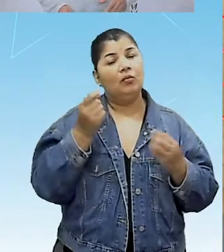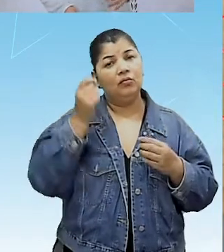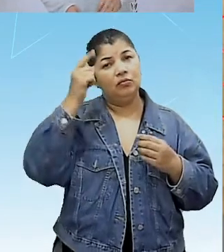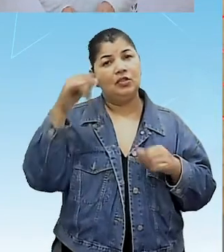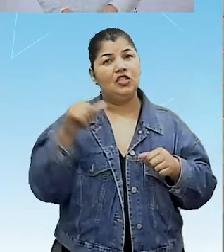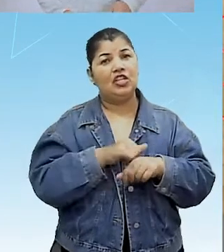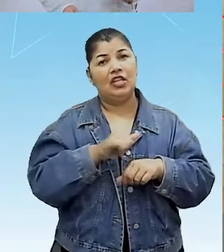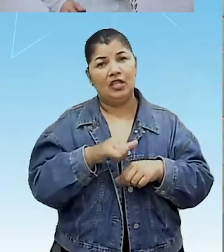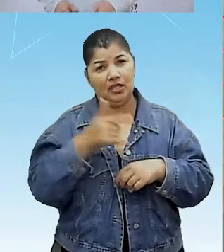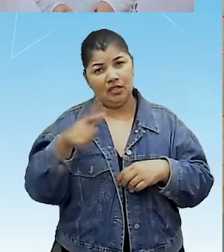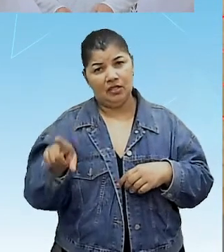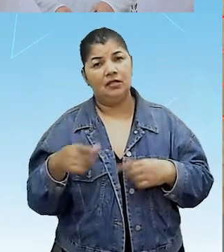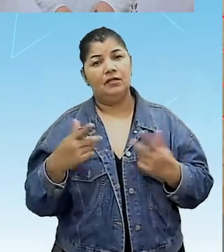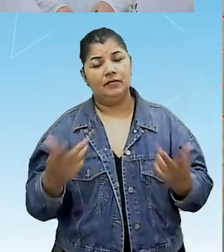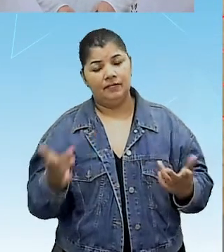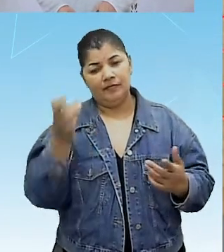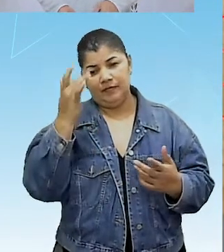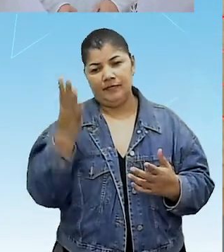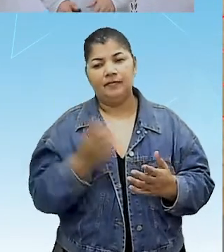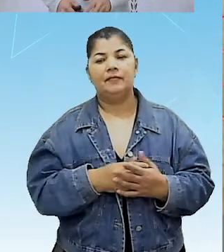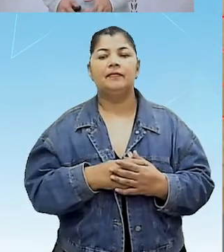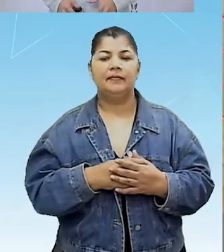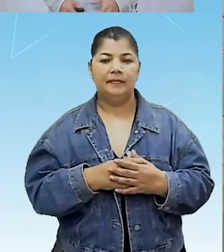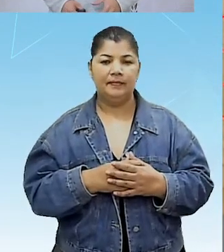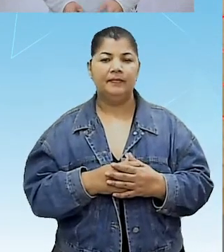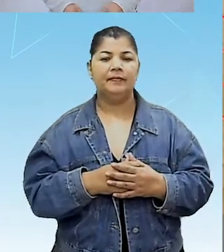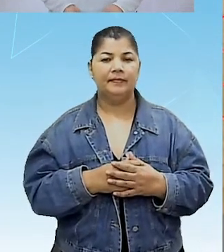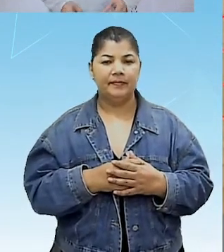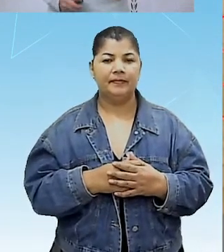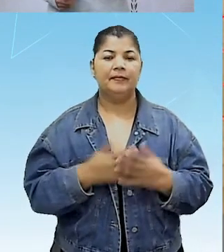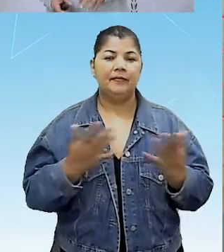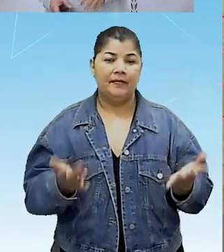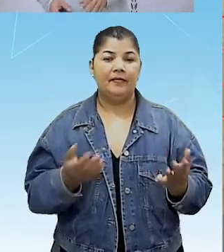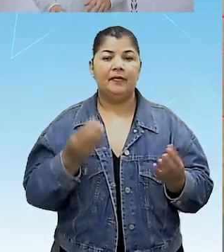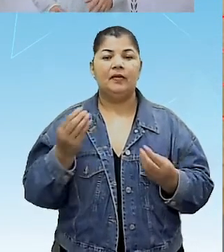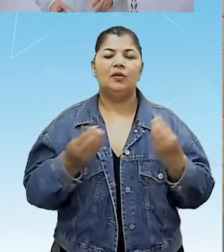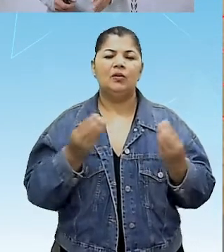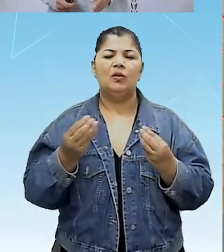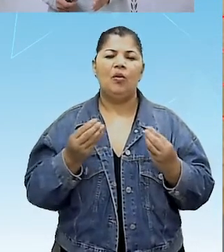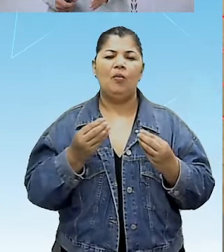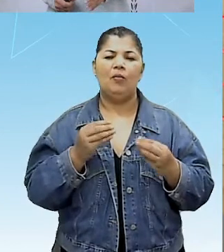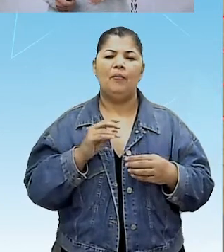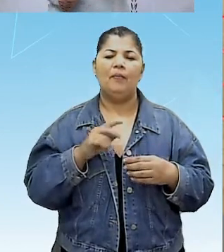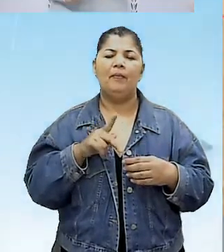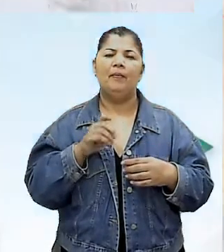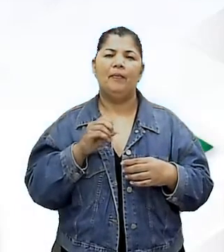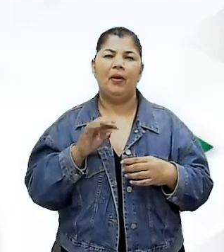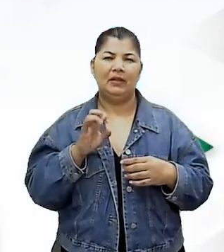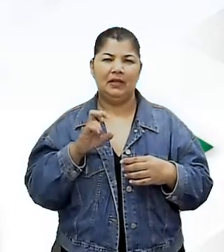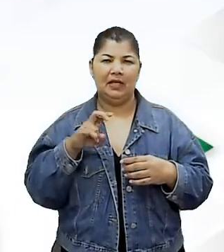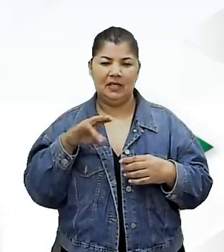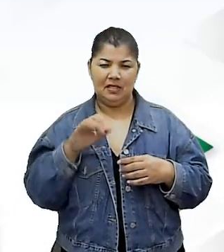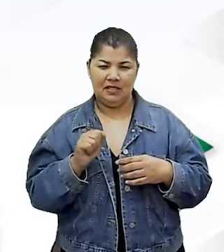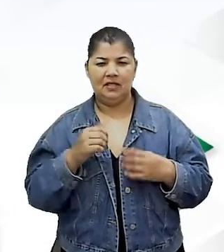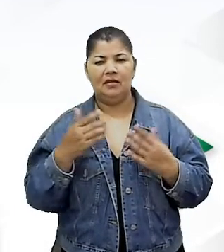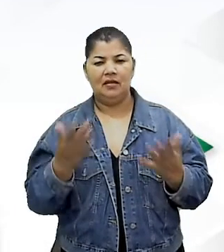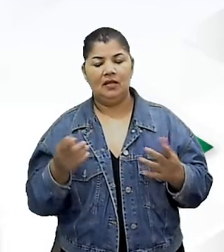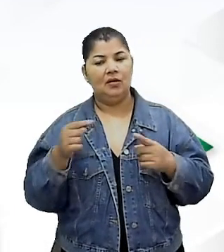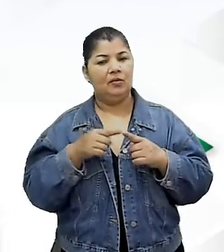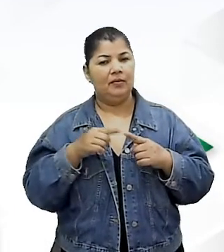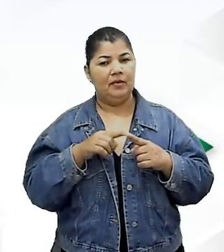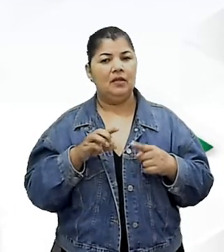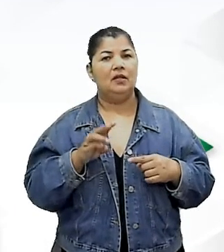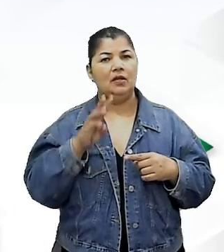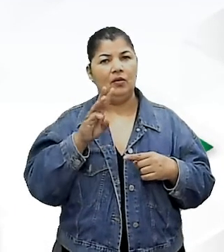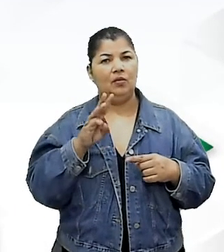Tranquilo? Bom, essa ideia de potência é dada por watts, tá? Quando a gente for falar aqui de potência